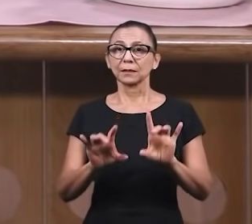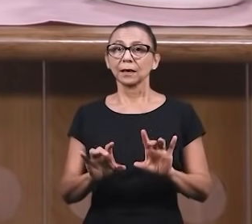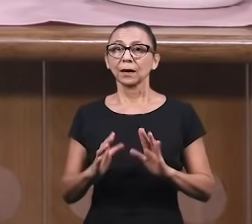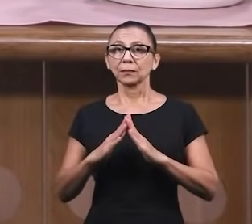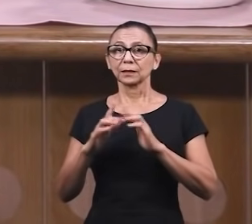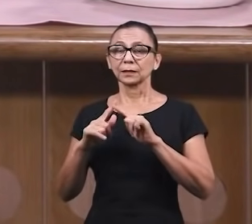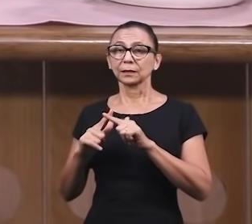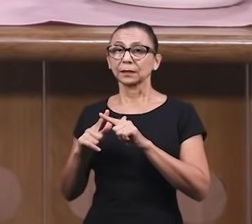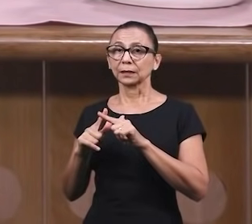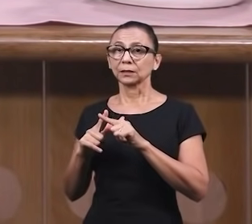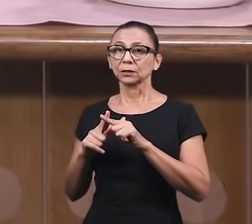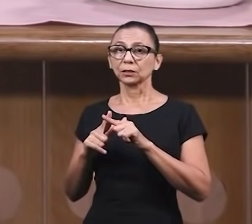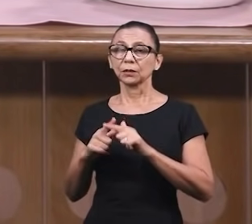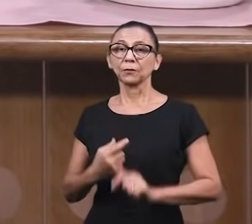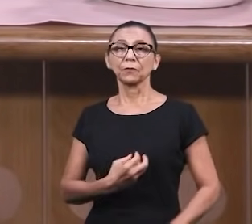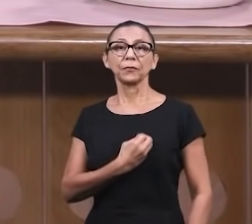que